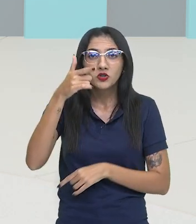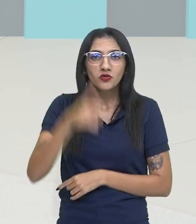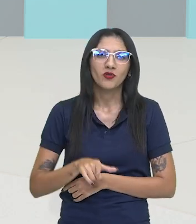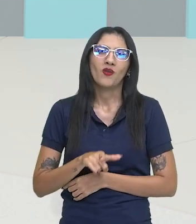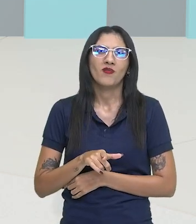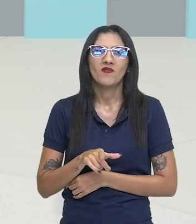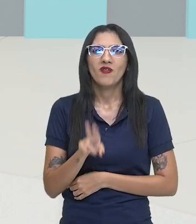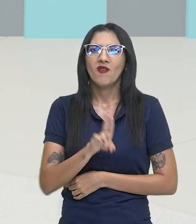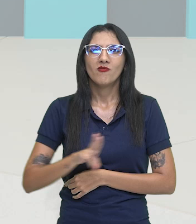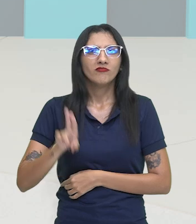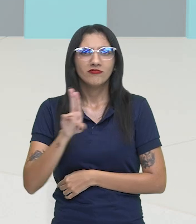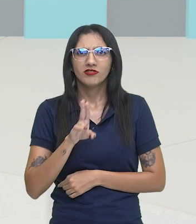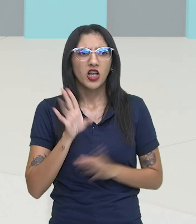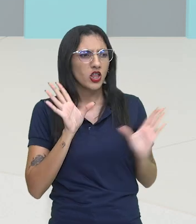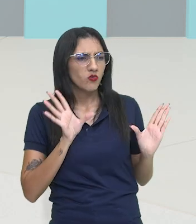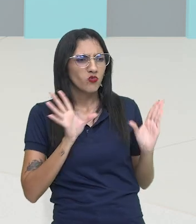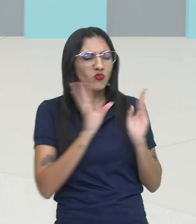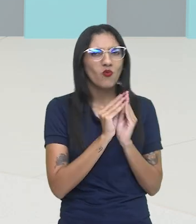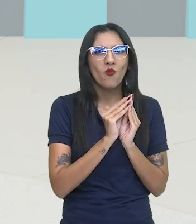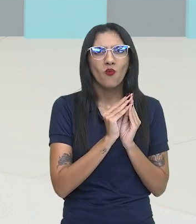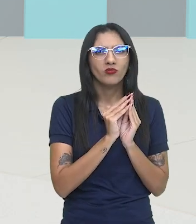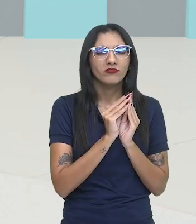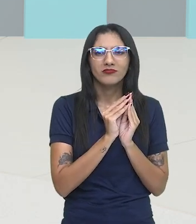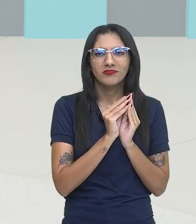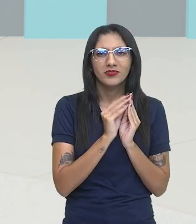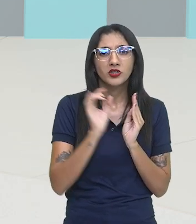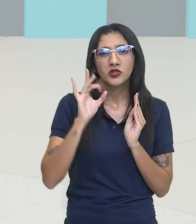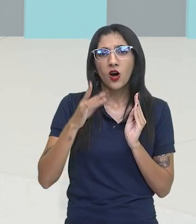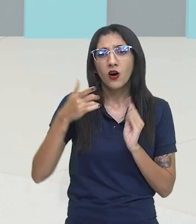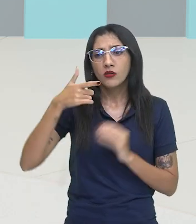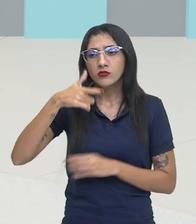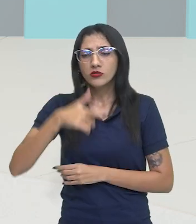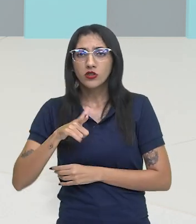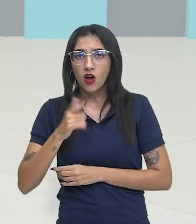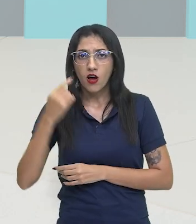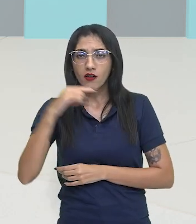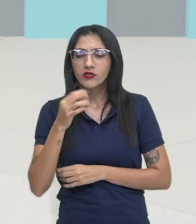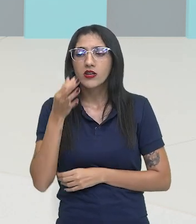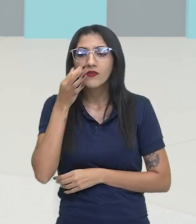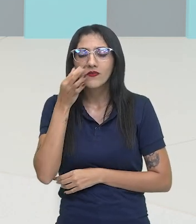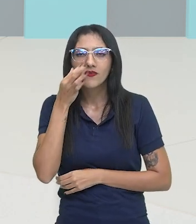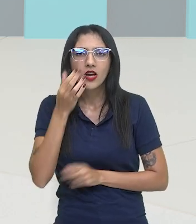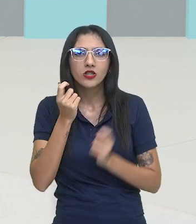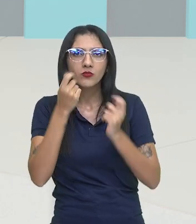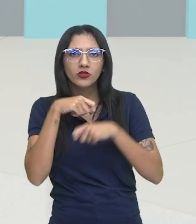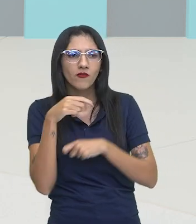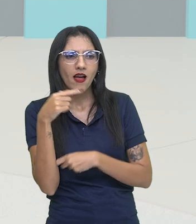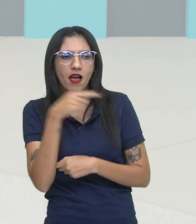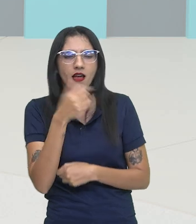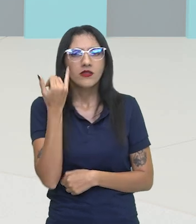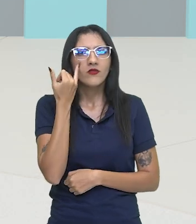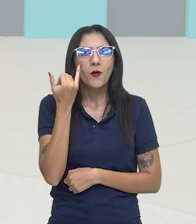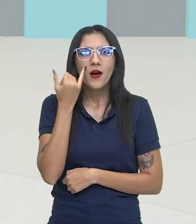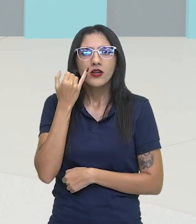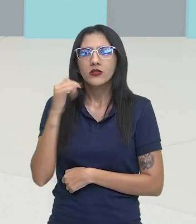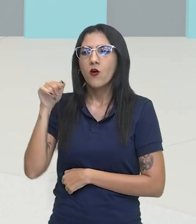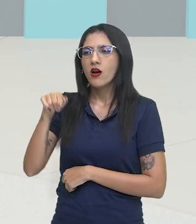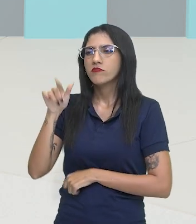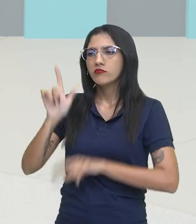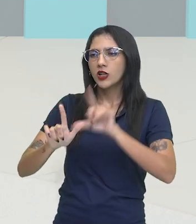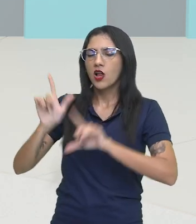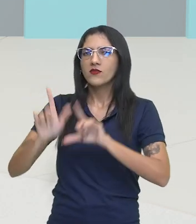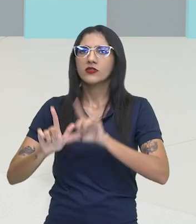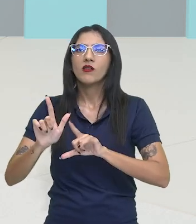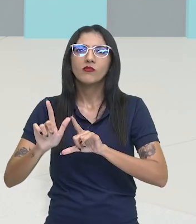eu repetir tudo isso só para depois dizer que você vai encontrar o que eu falei na HBO. Não